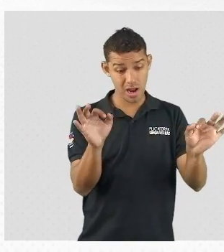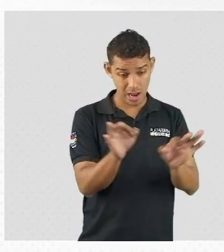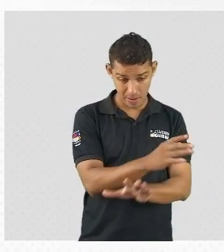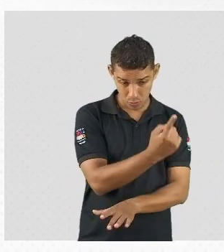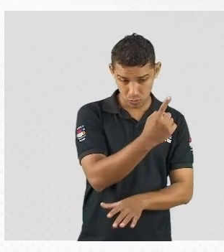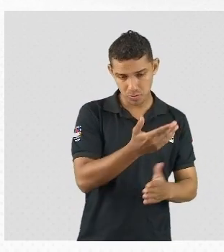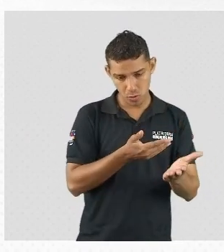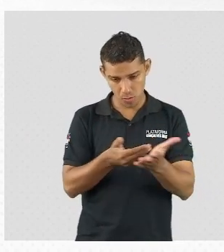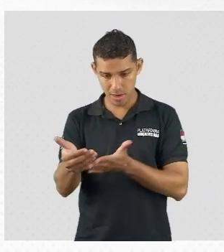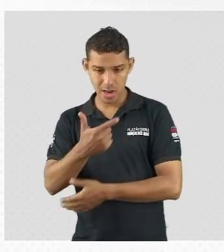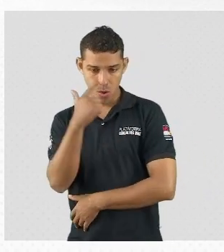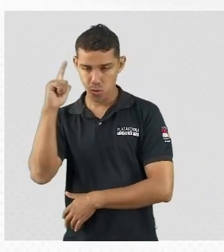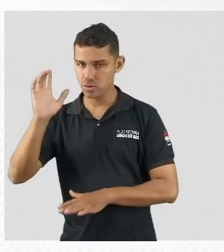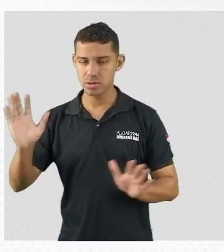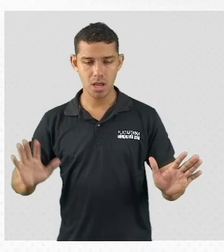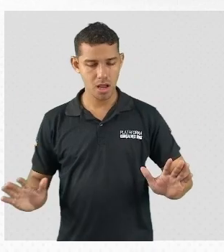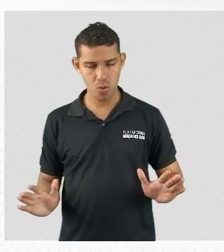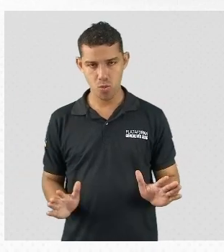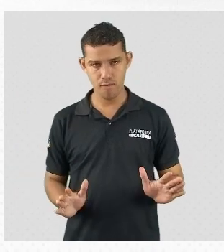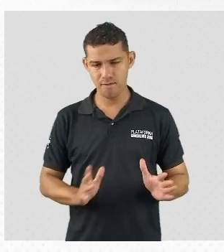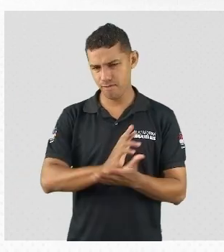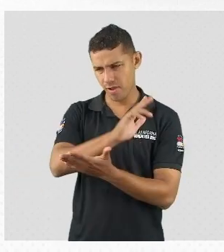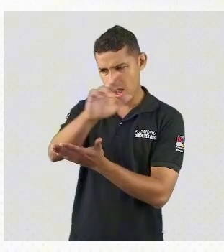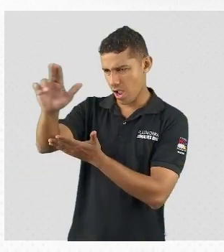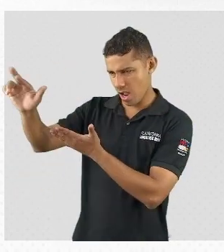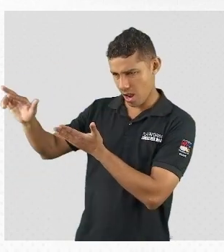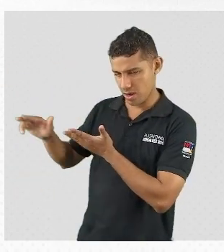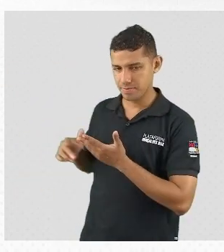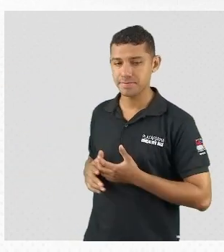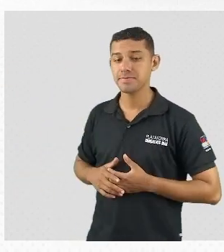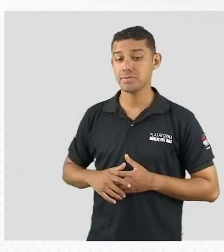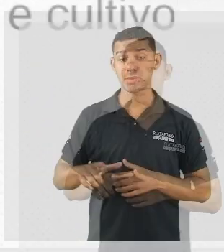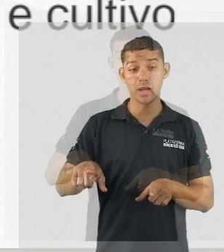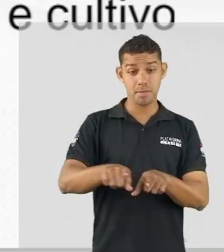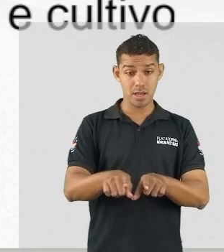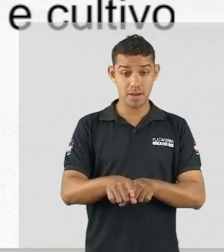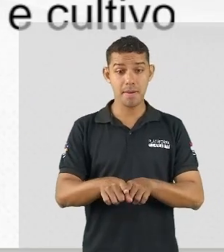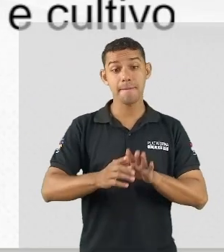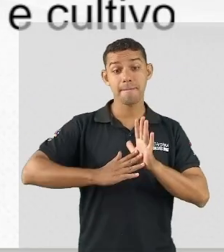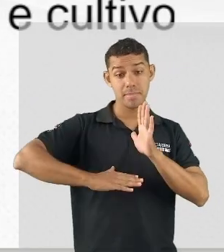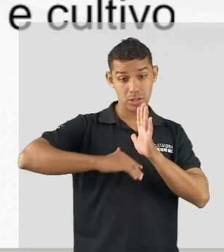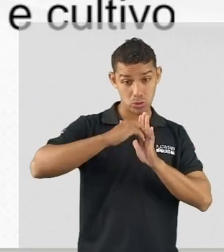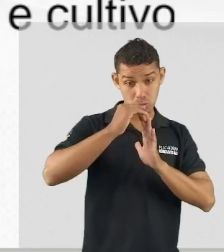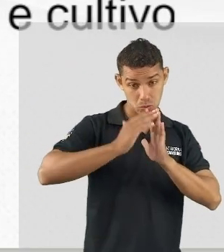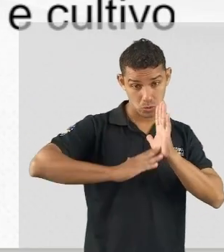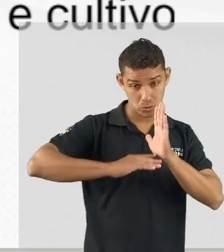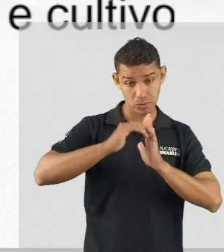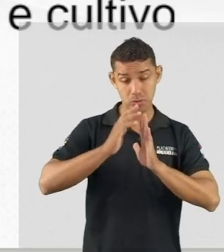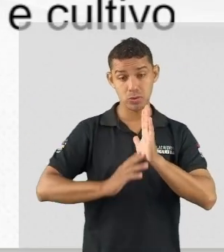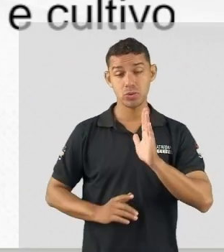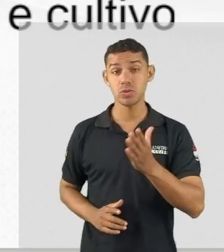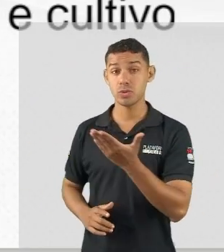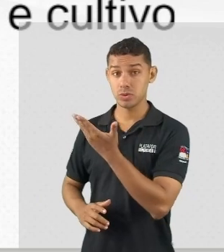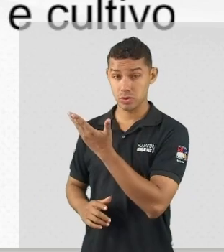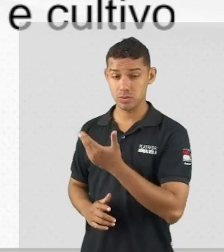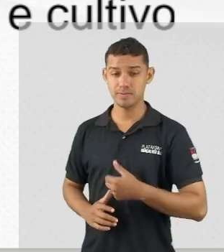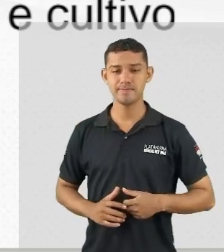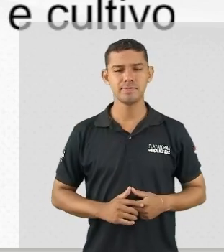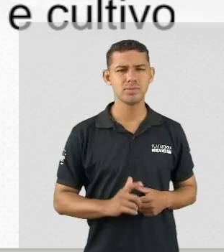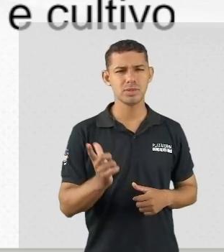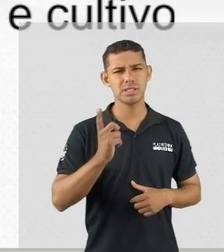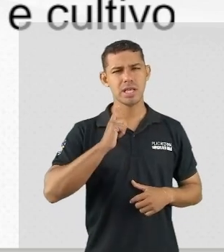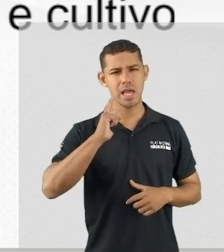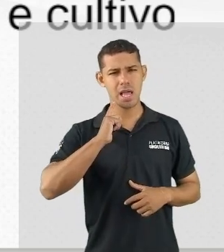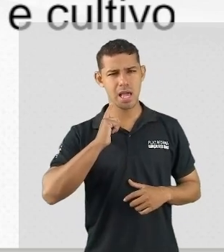o outro, tá? Vamos entender isso. Confecção de pinturas rupestres, olha o que eu falei ainda há pouco, no início desse vídeo, você tinha